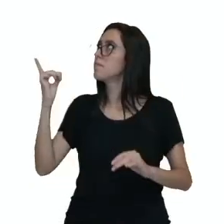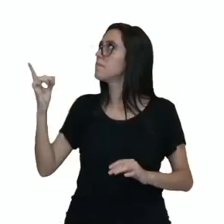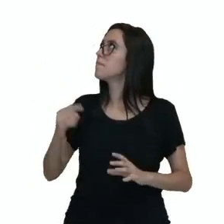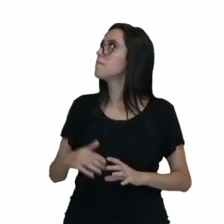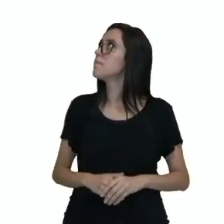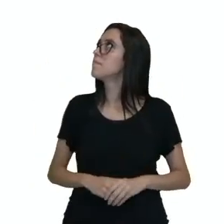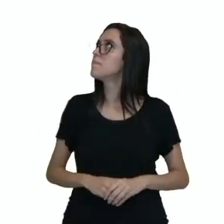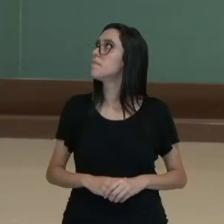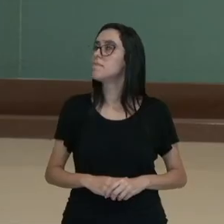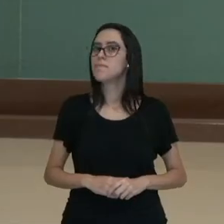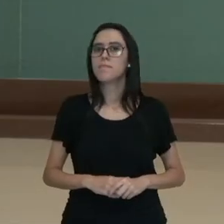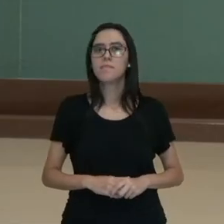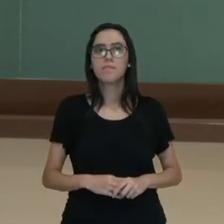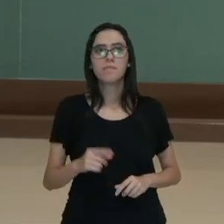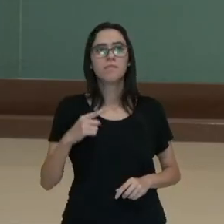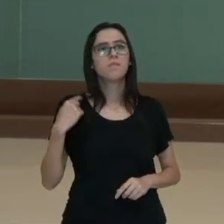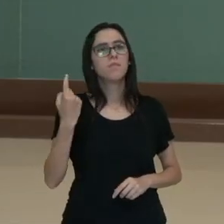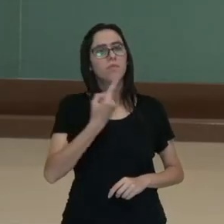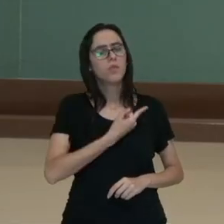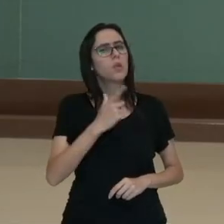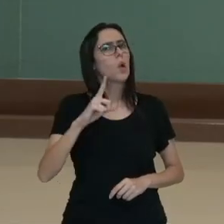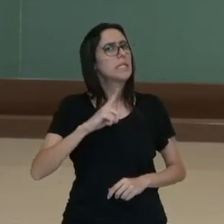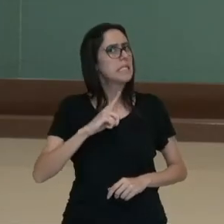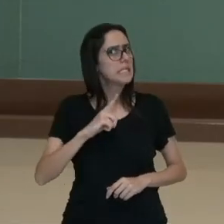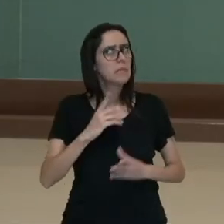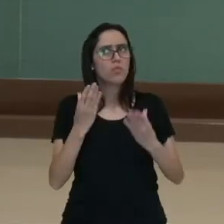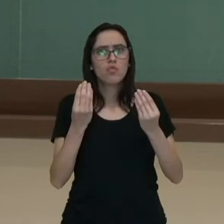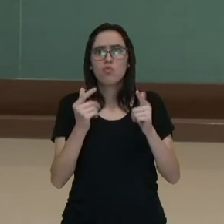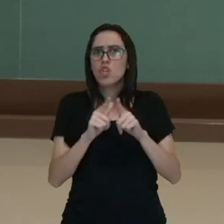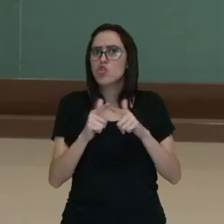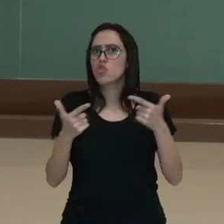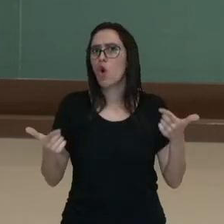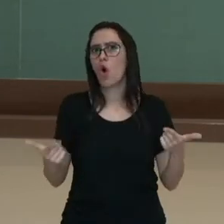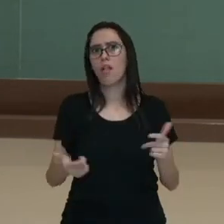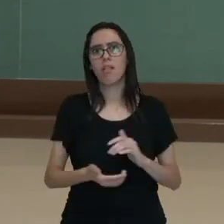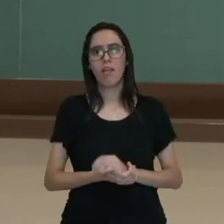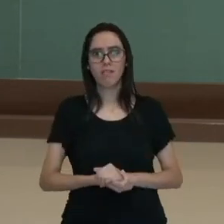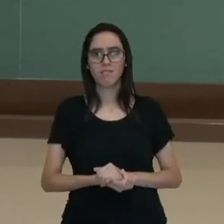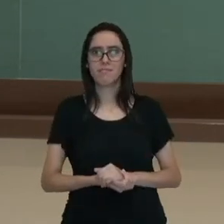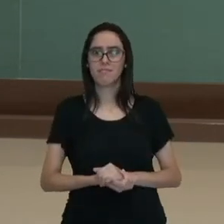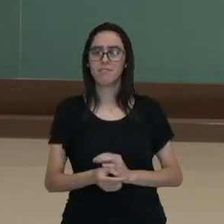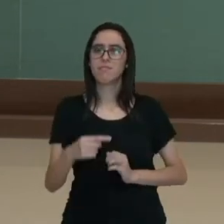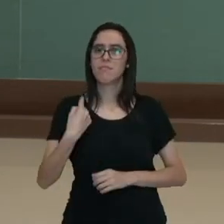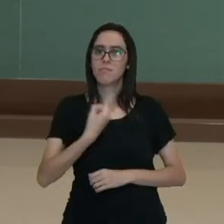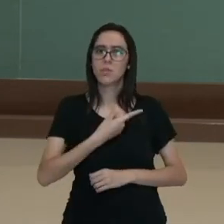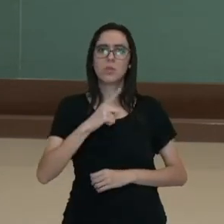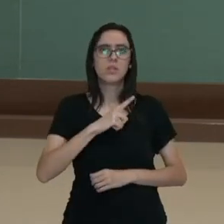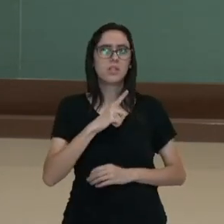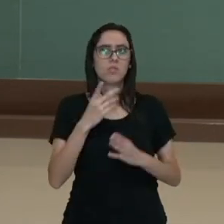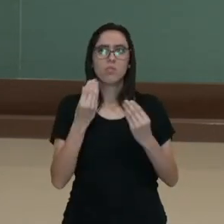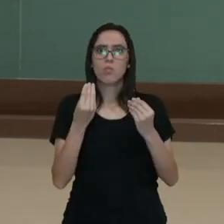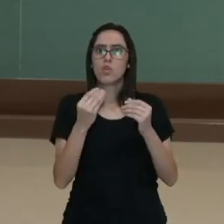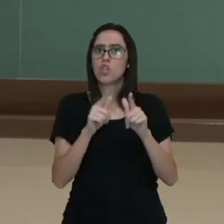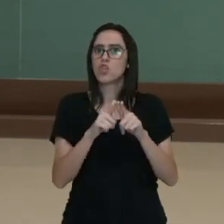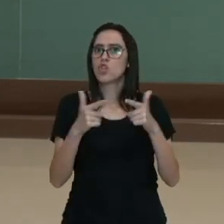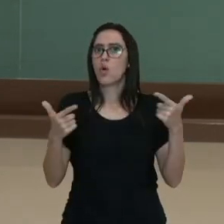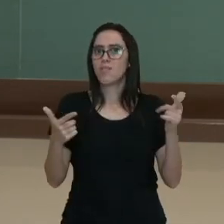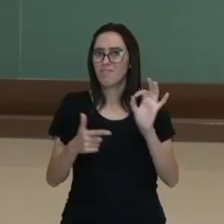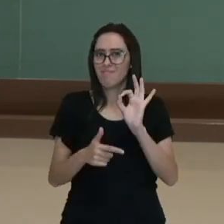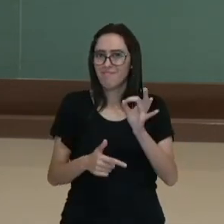suerte, nós temos tanta sorte, temos, né, tenido tanta sorte. Certo?